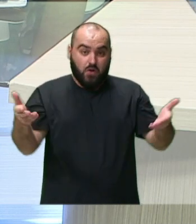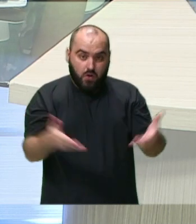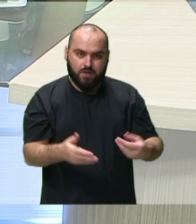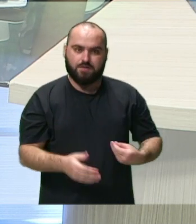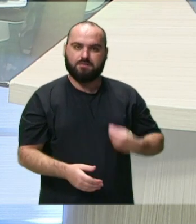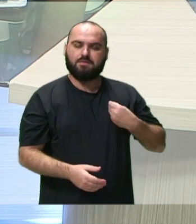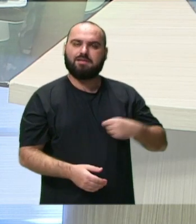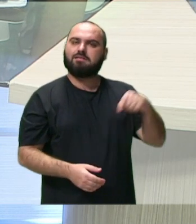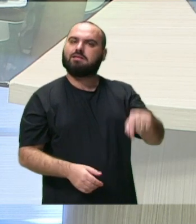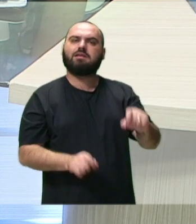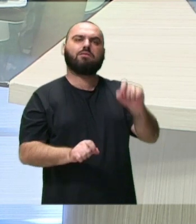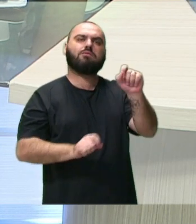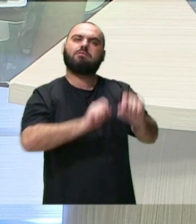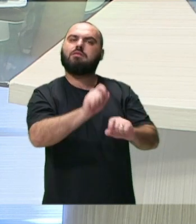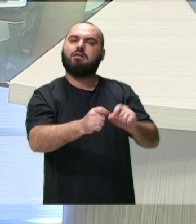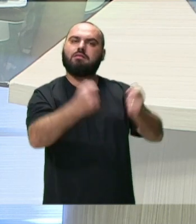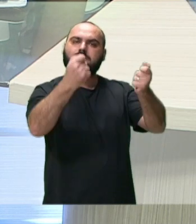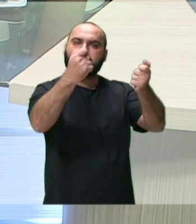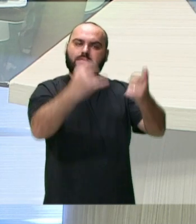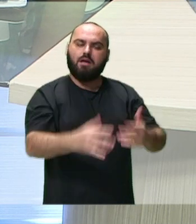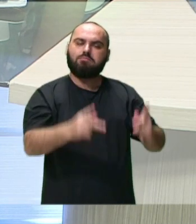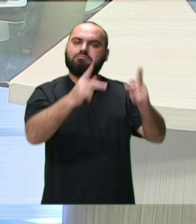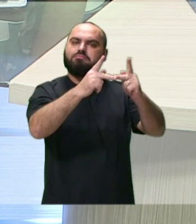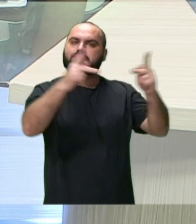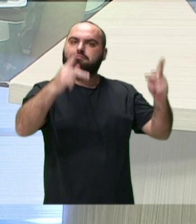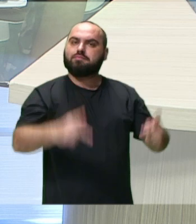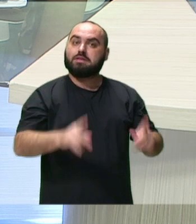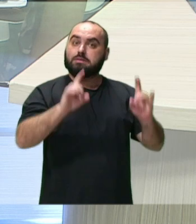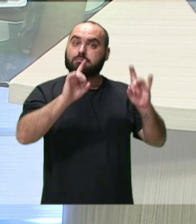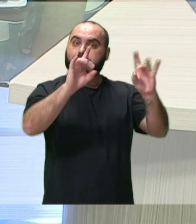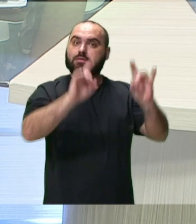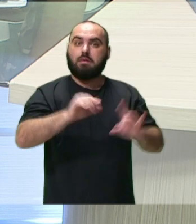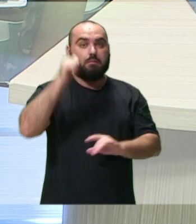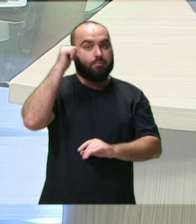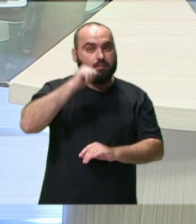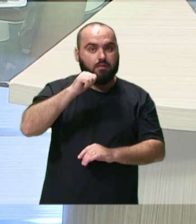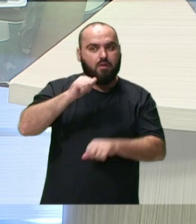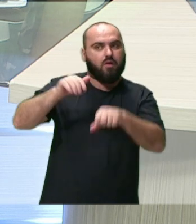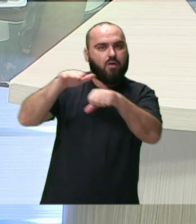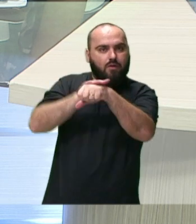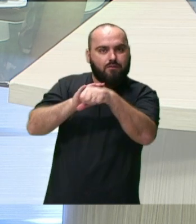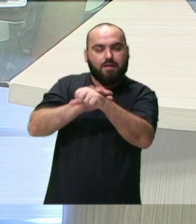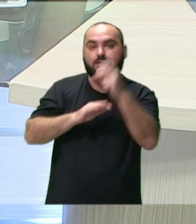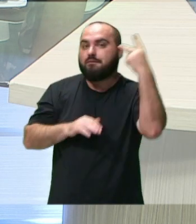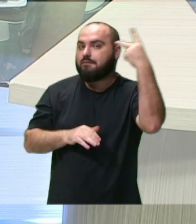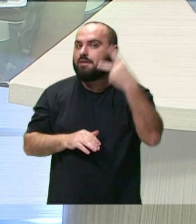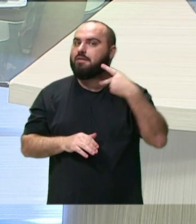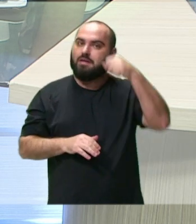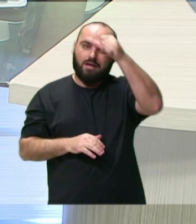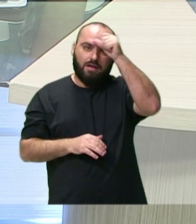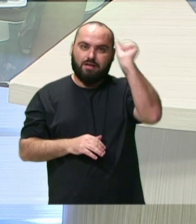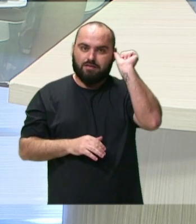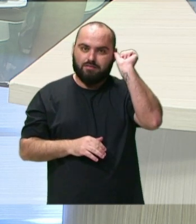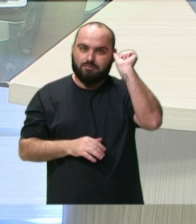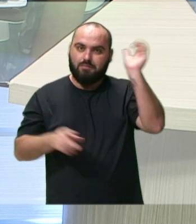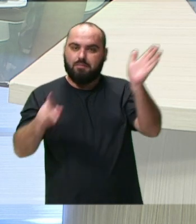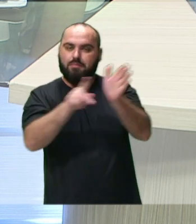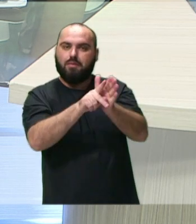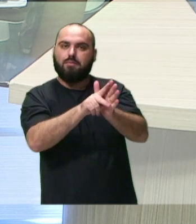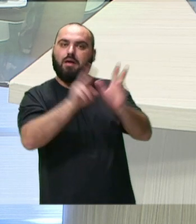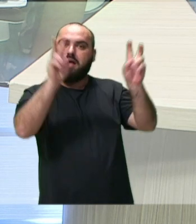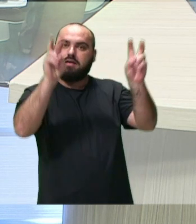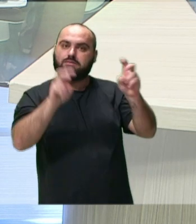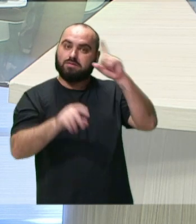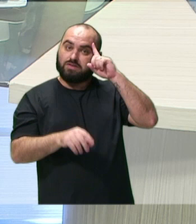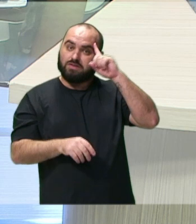a Procuradoria Especial da Mulher. A conversa é com a vereadora Ana Carolina sobre o Dia Internacional da Mulher,